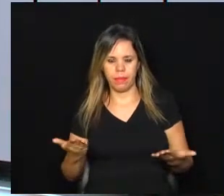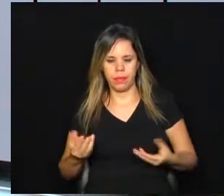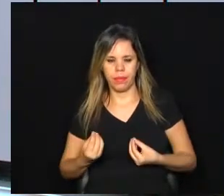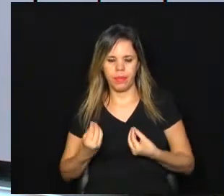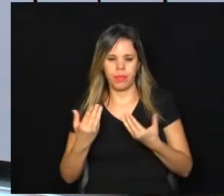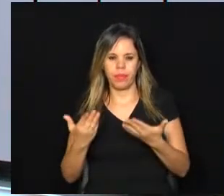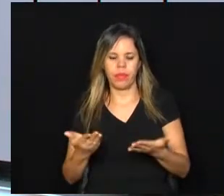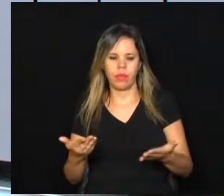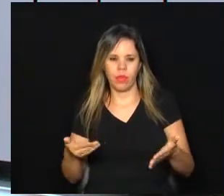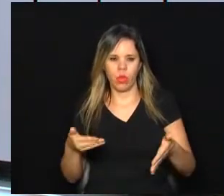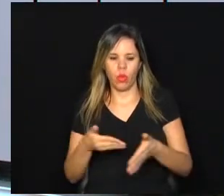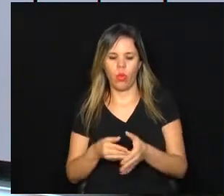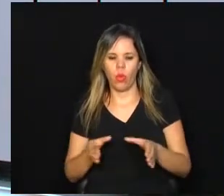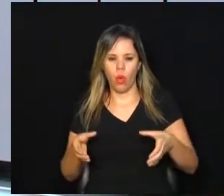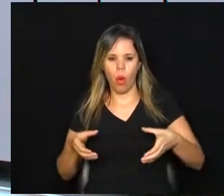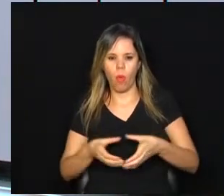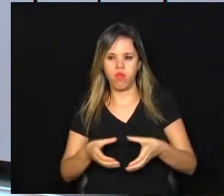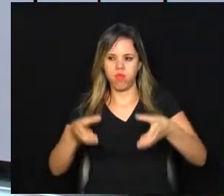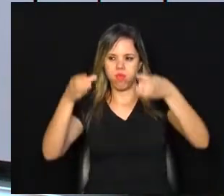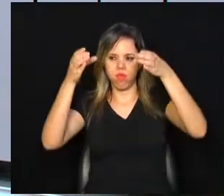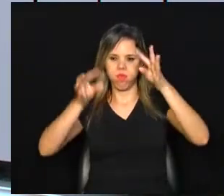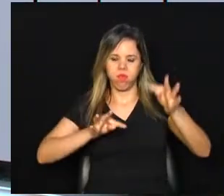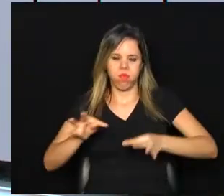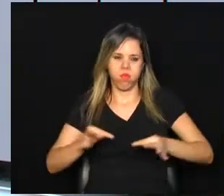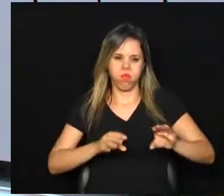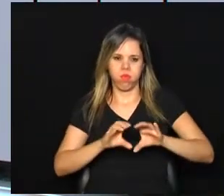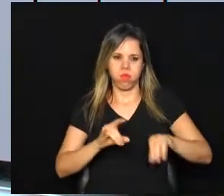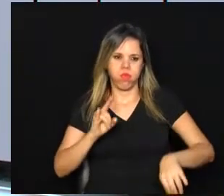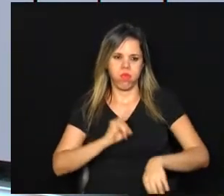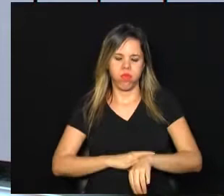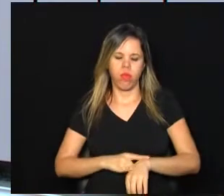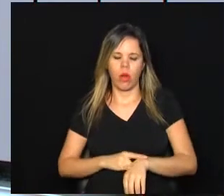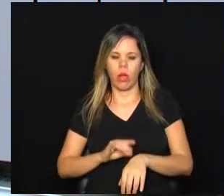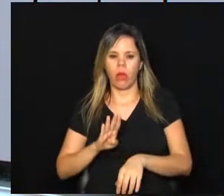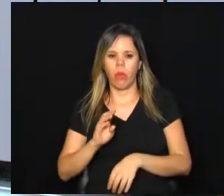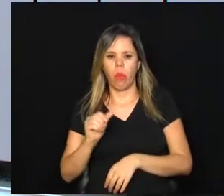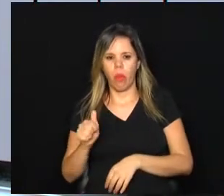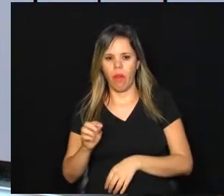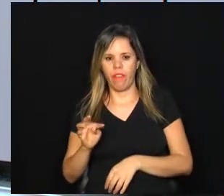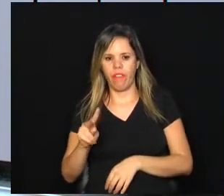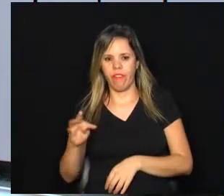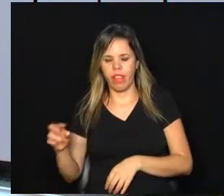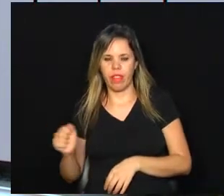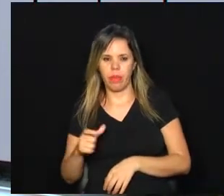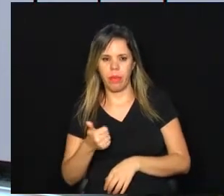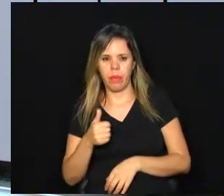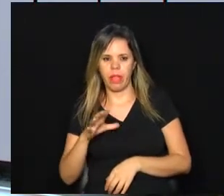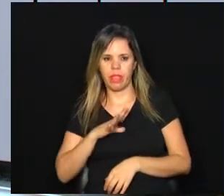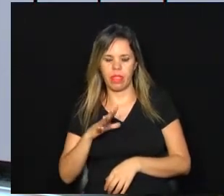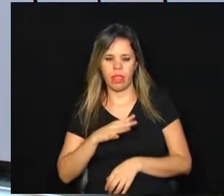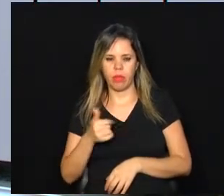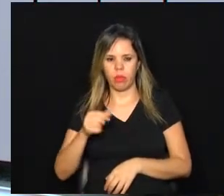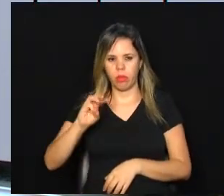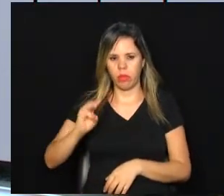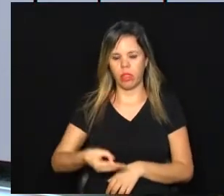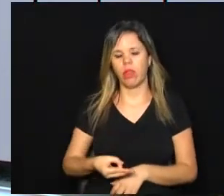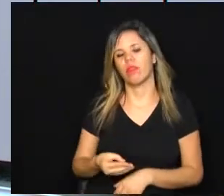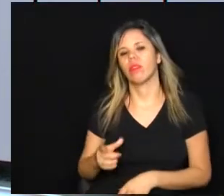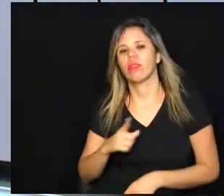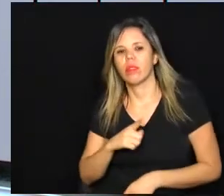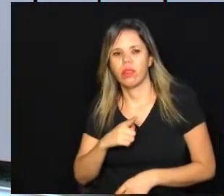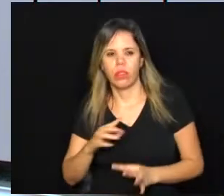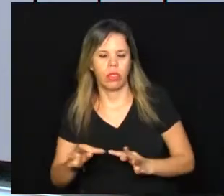da última estação de tratamento de esgoto, a Boa Vista, que é a primeira cidade acima de 1 milhão de habitantes que tem capacidade para